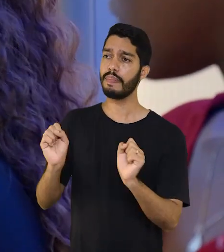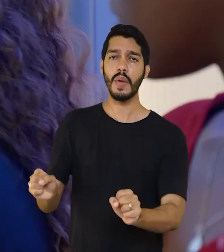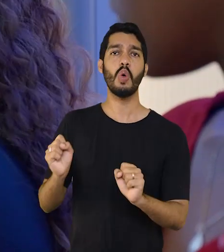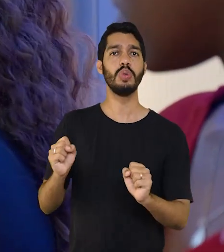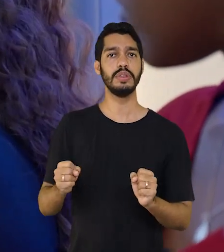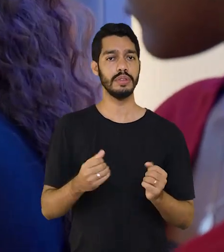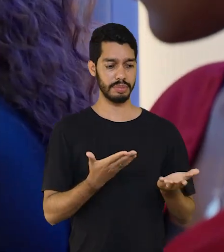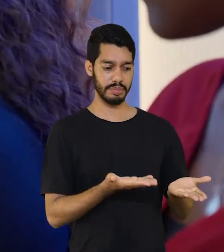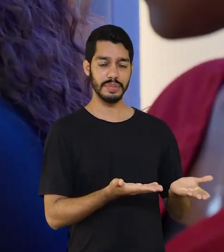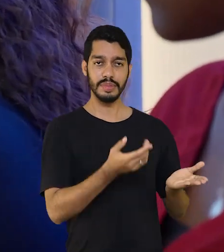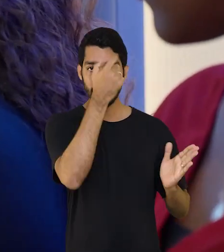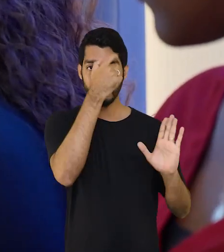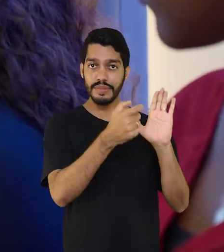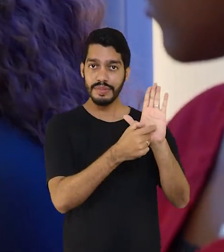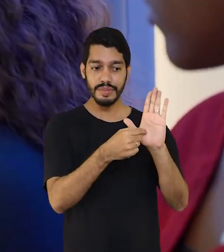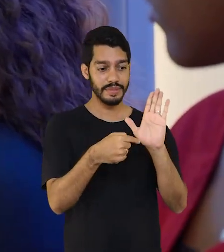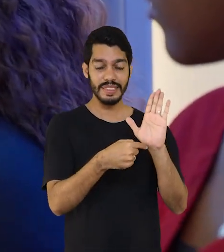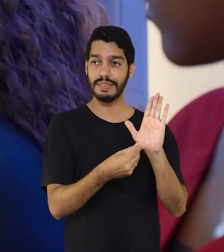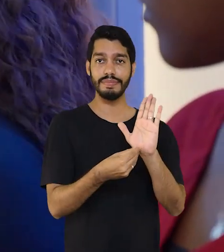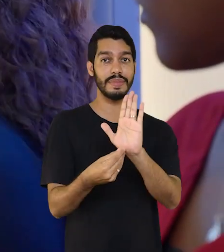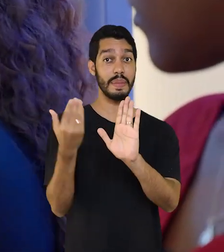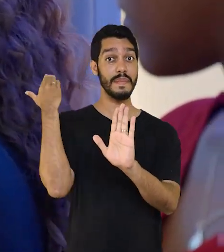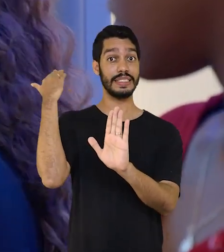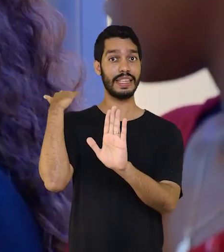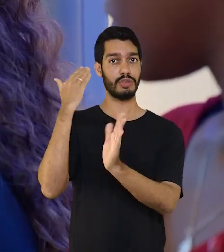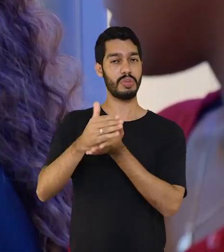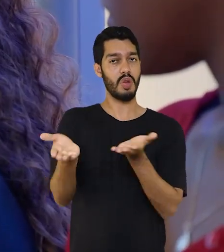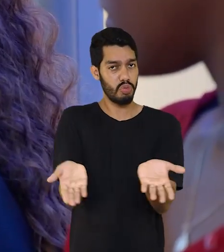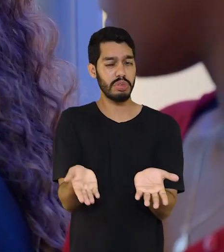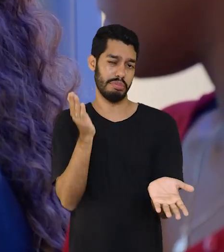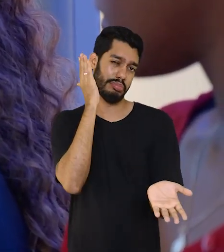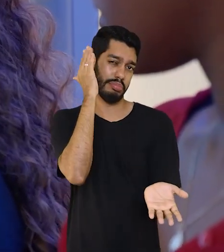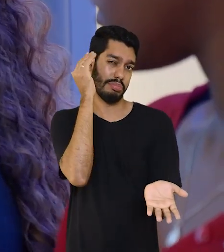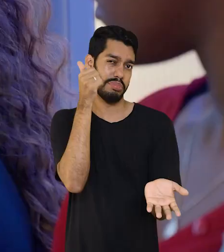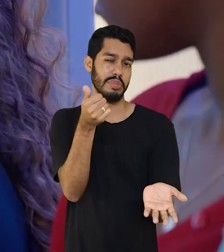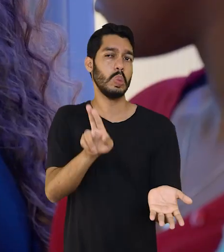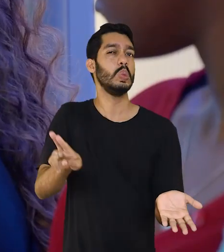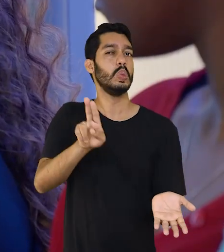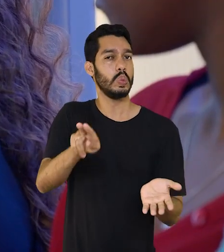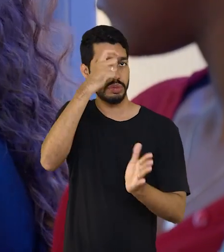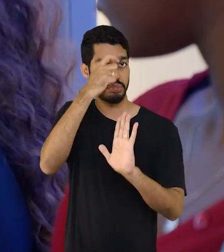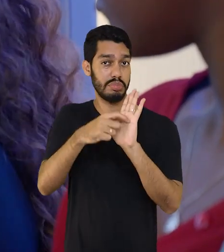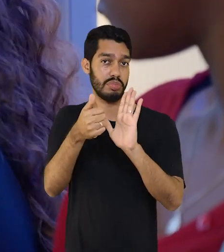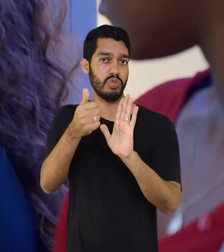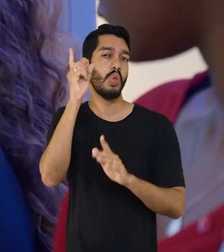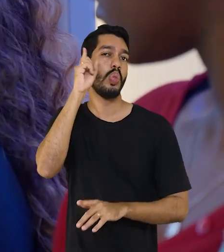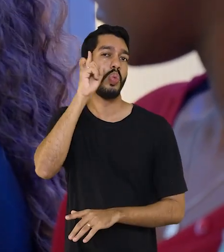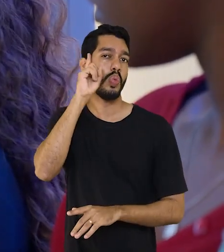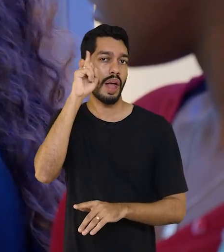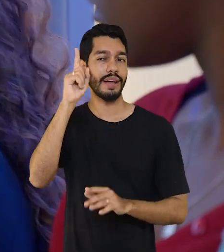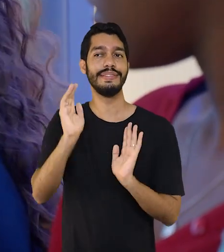vocês. Como foi inserir uma inteligência artificial, ainda que naquela época? Porque hoje em dia a gente usa a